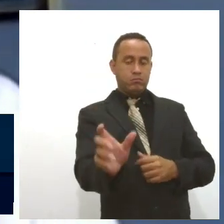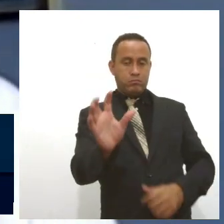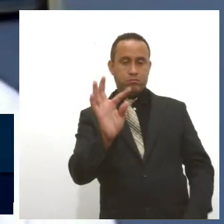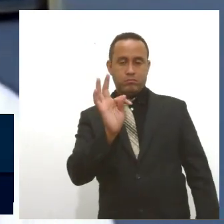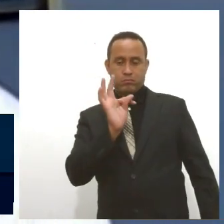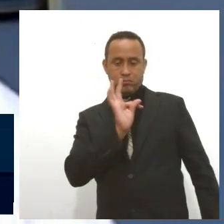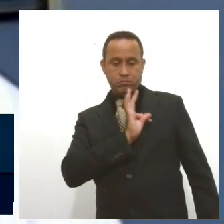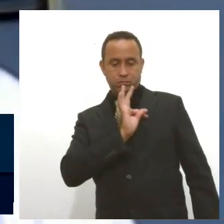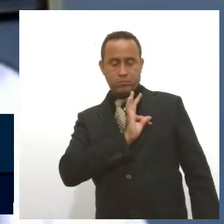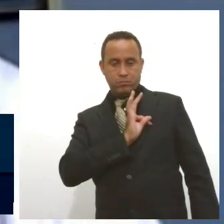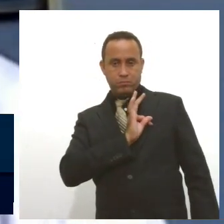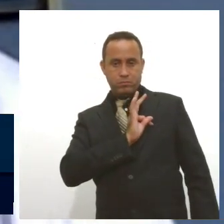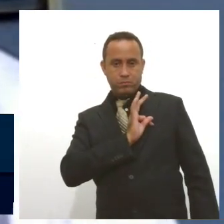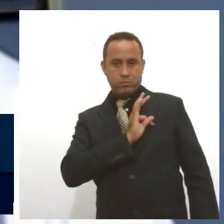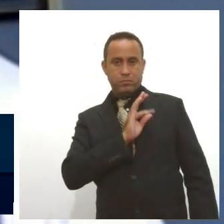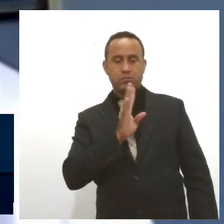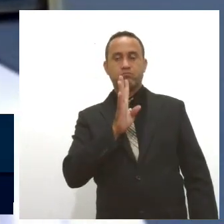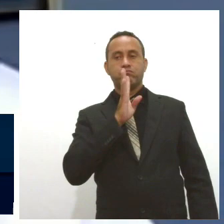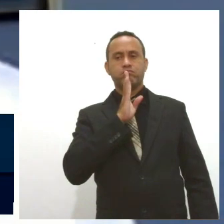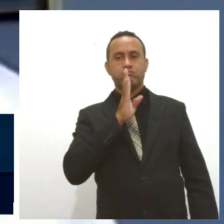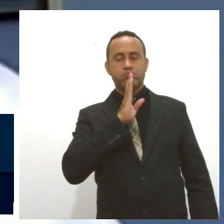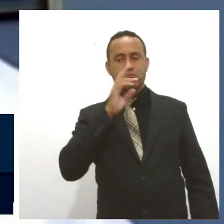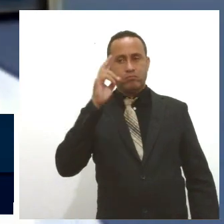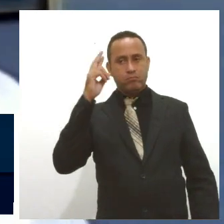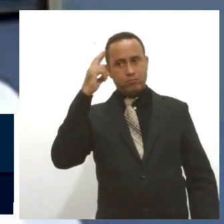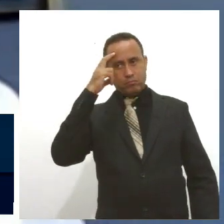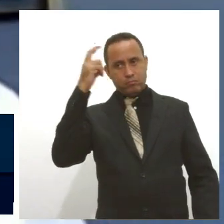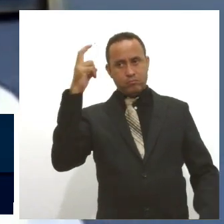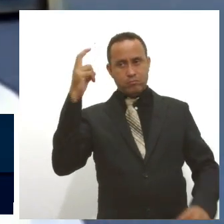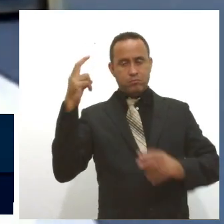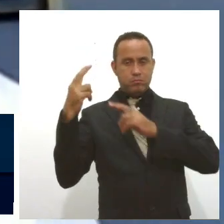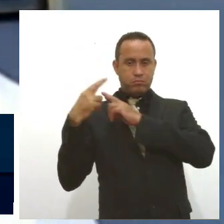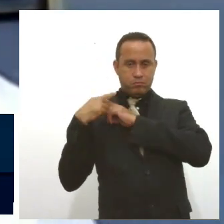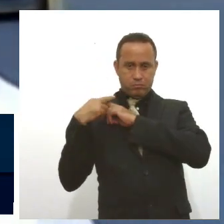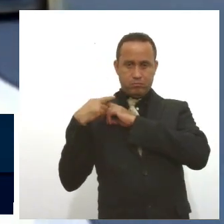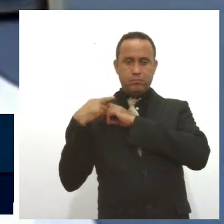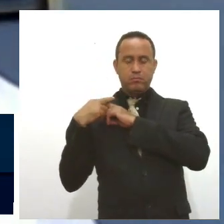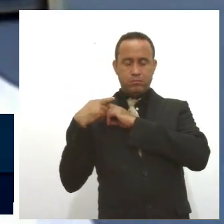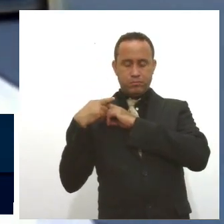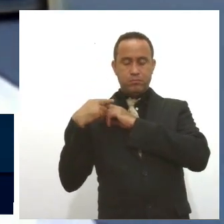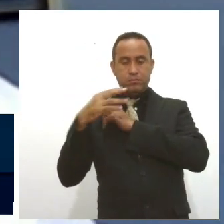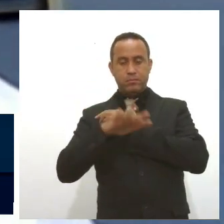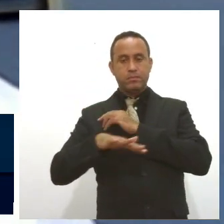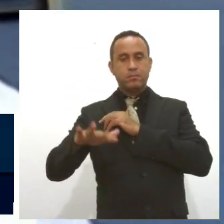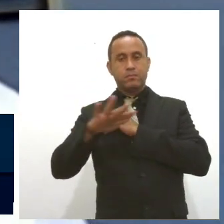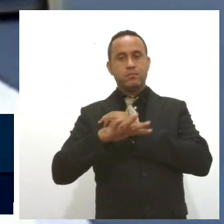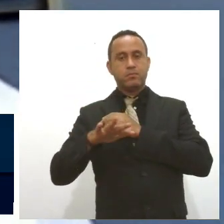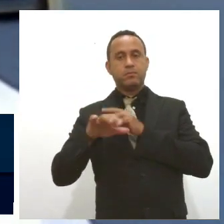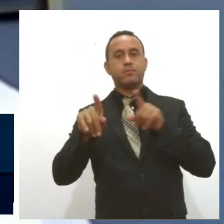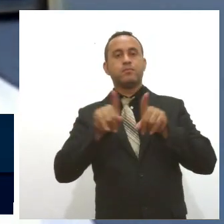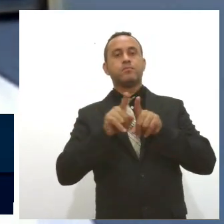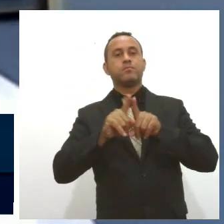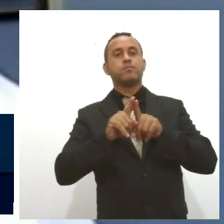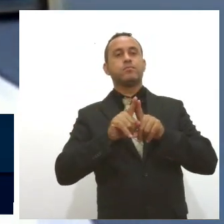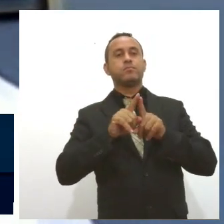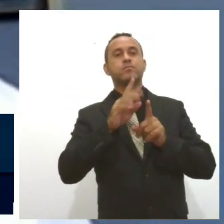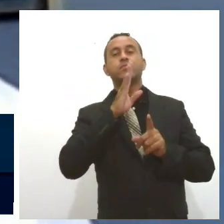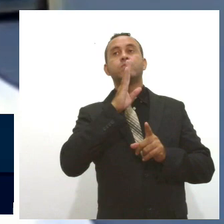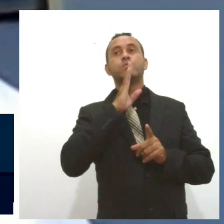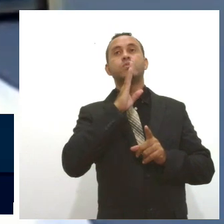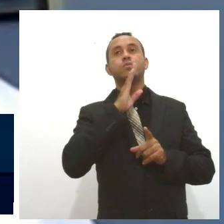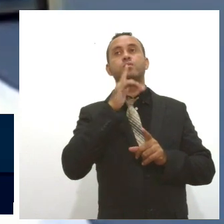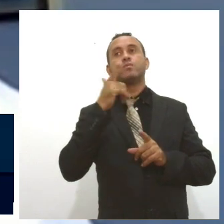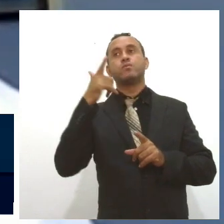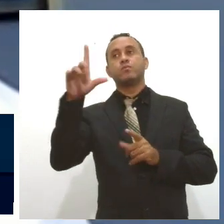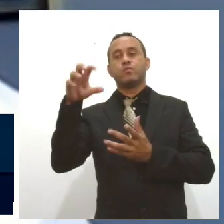técnico reconhecidamente competente, né, na sua área. Tem, inclusive, o reconhecimento